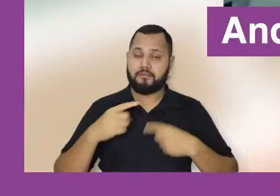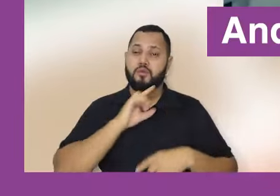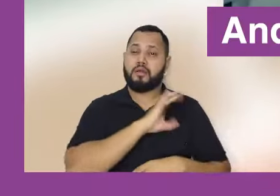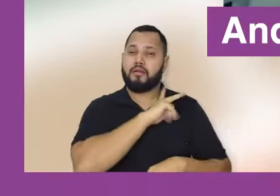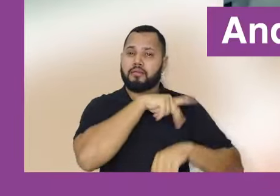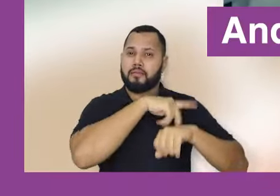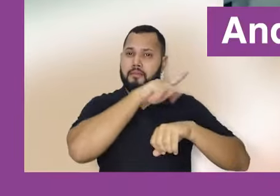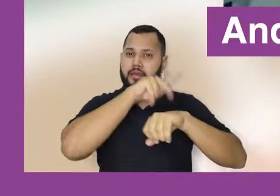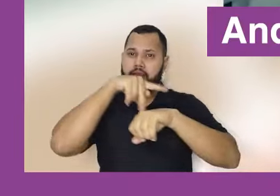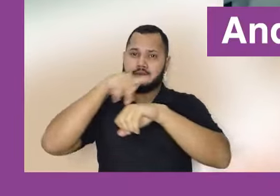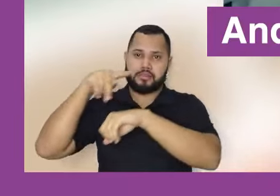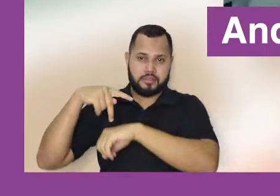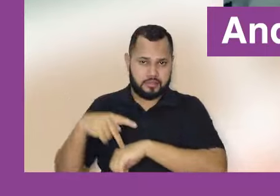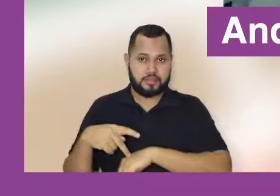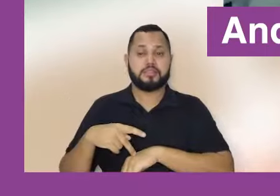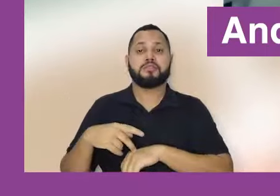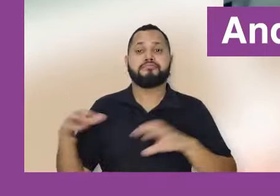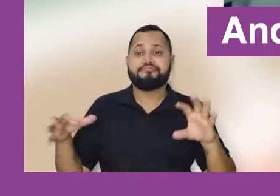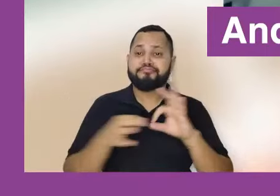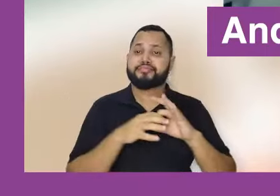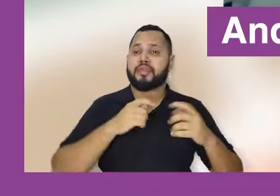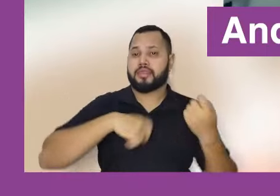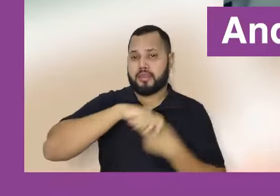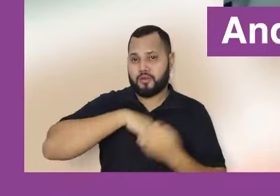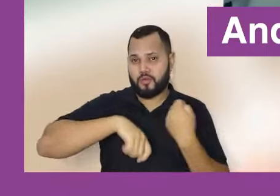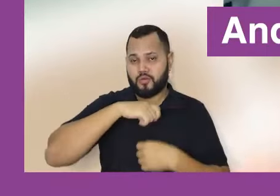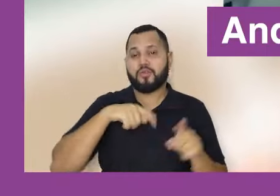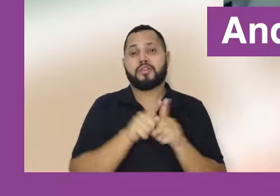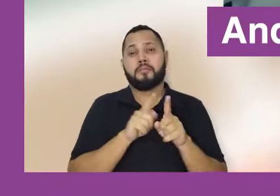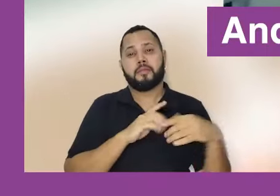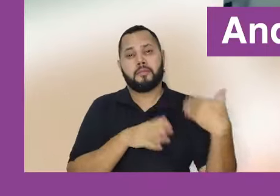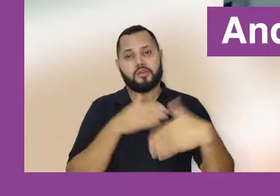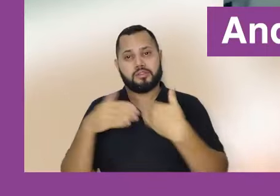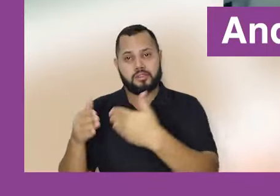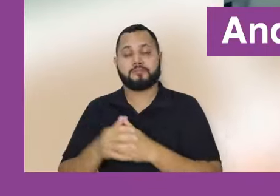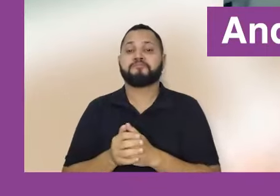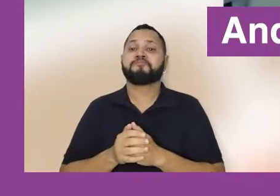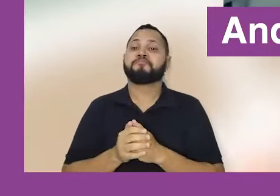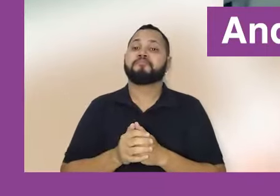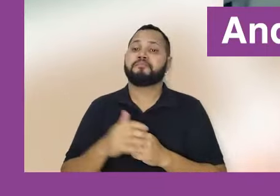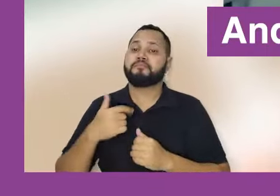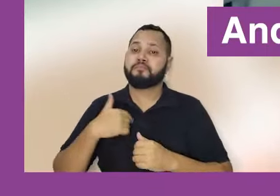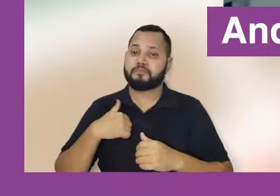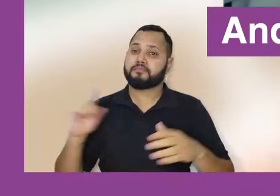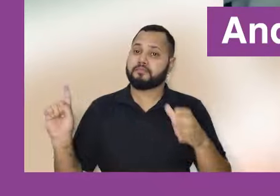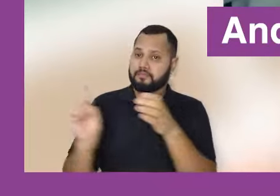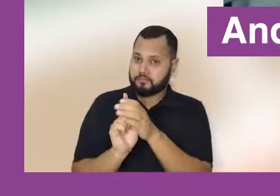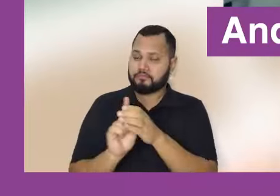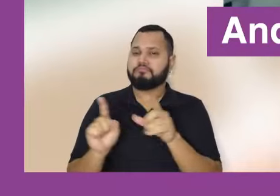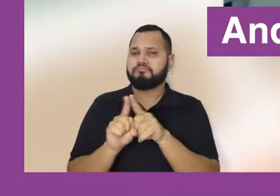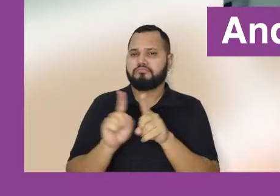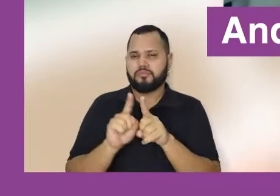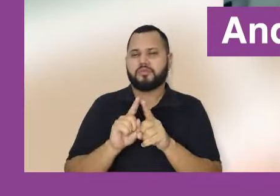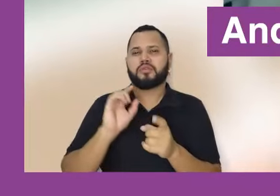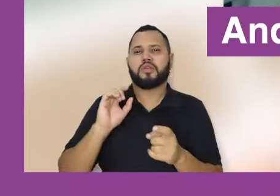cada um desses países aí perante os nossos negócios e os nossos processos faz parte também de alguma maneira